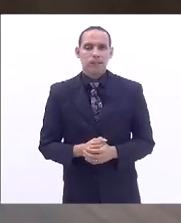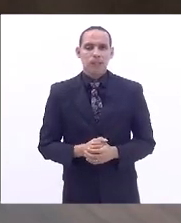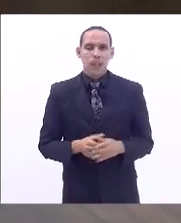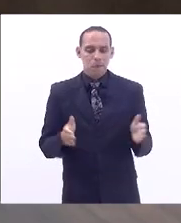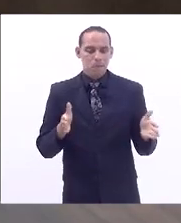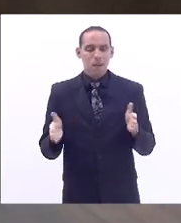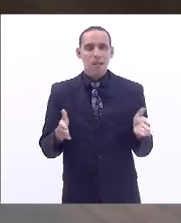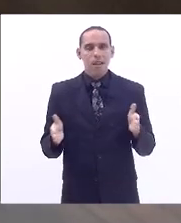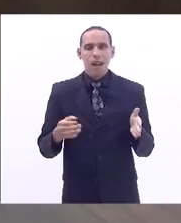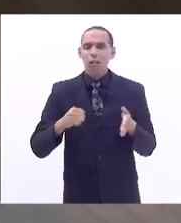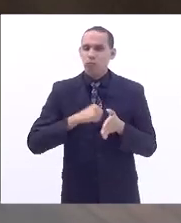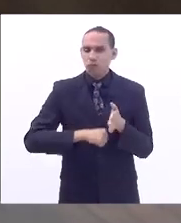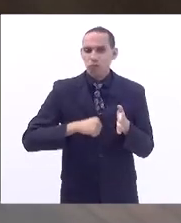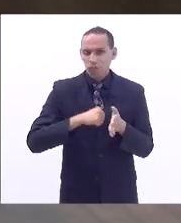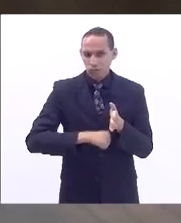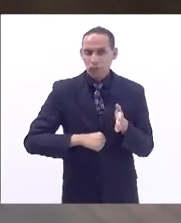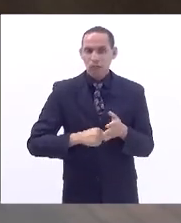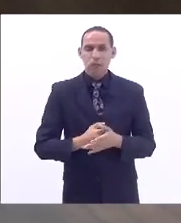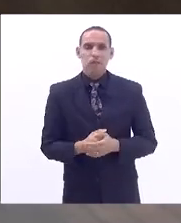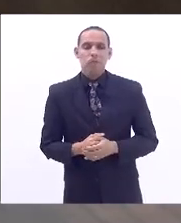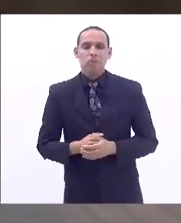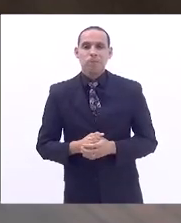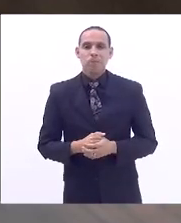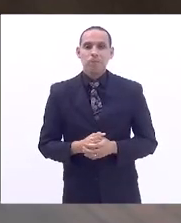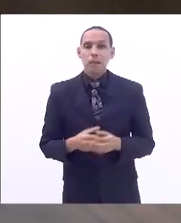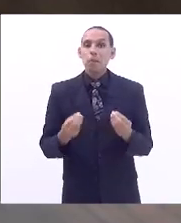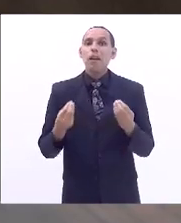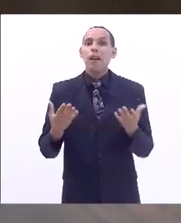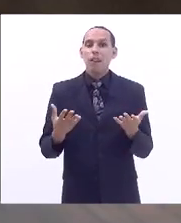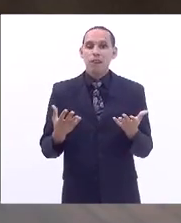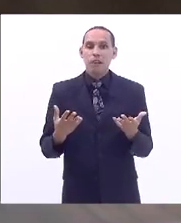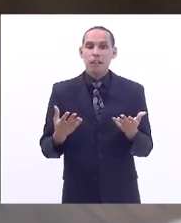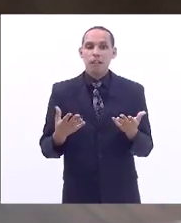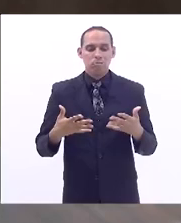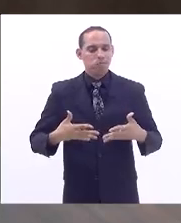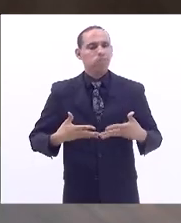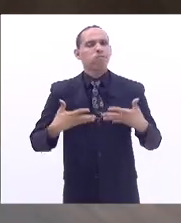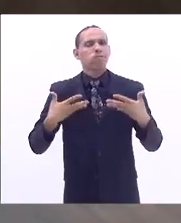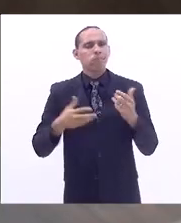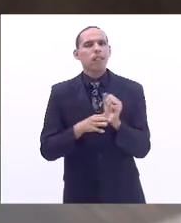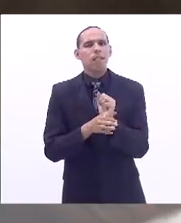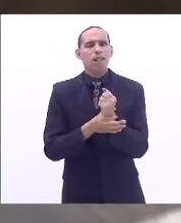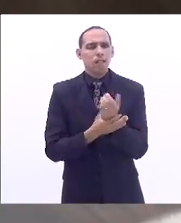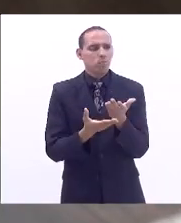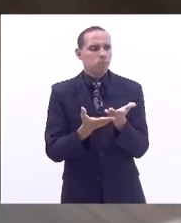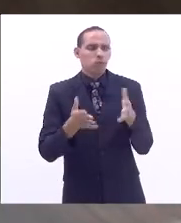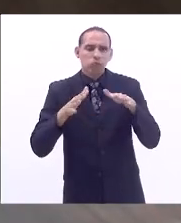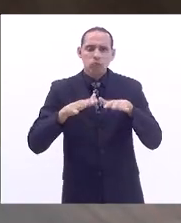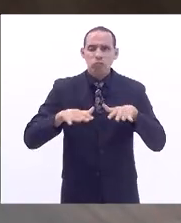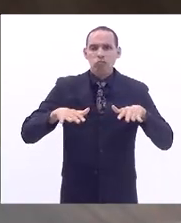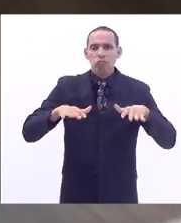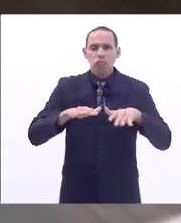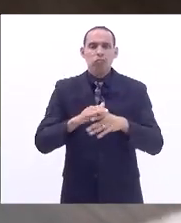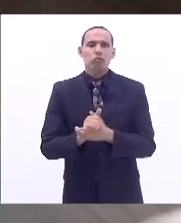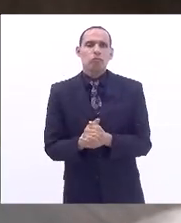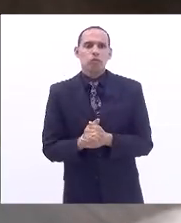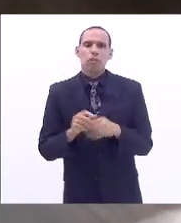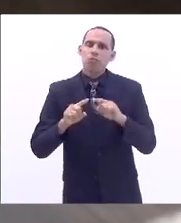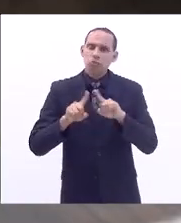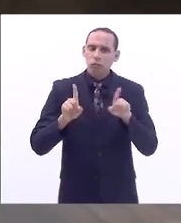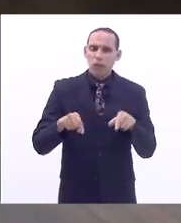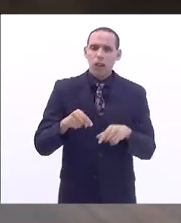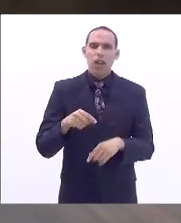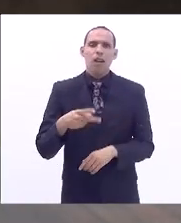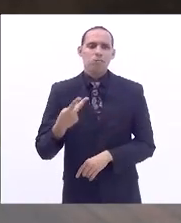o seu mandato EA sua luta deputada Rejane para garantir a dignidade dos Servidores e servidoras nesse